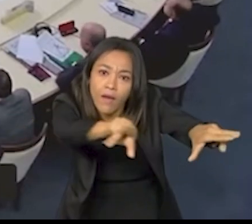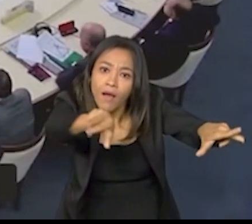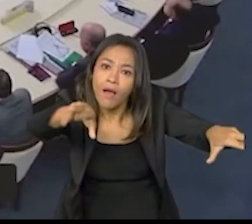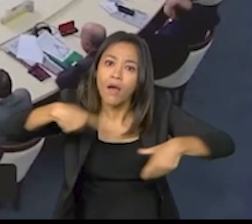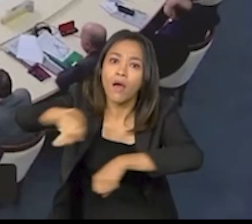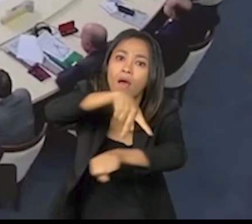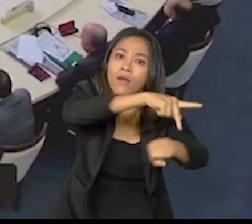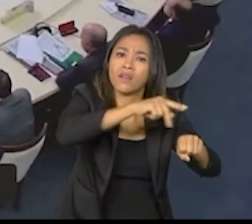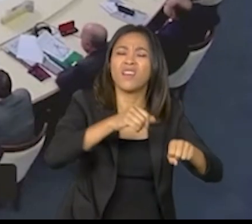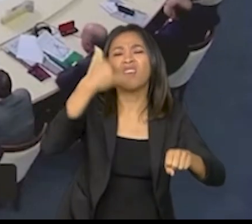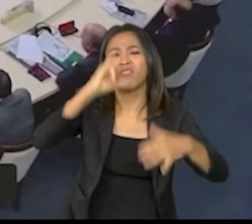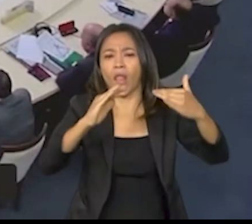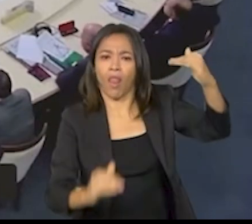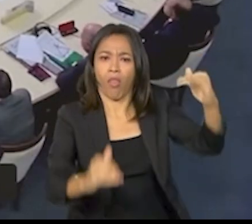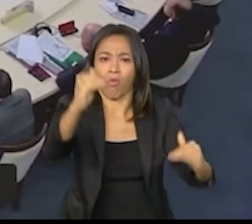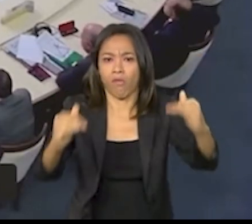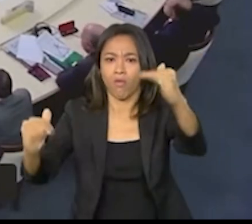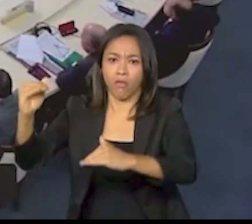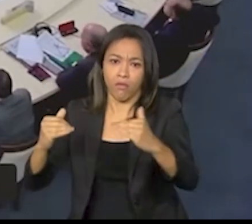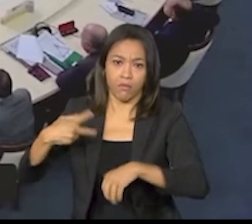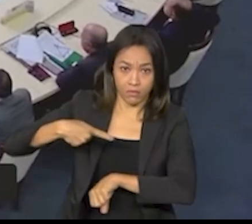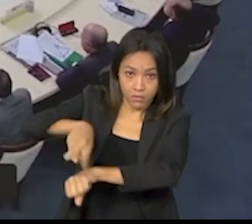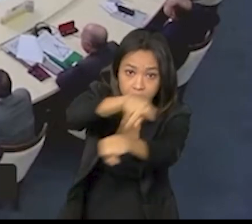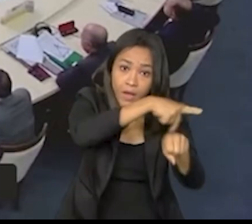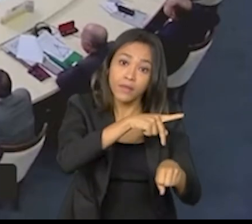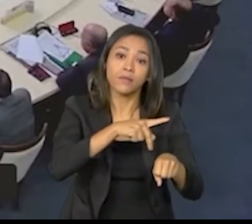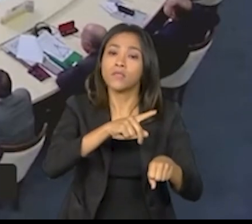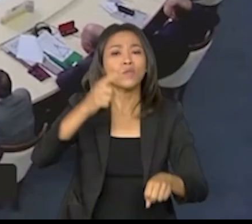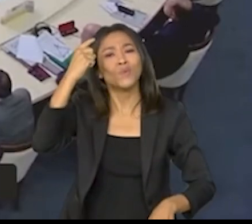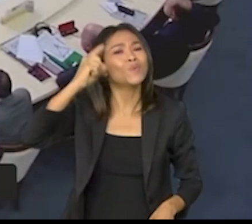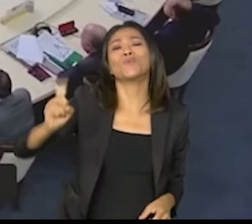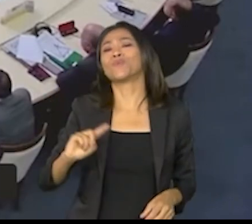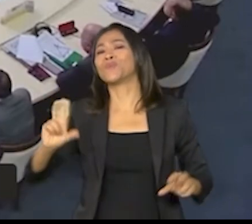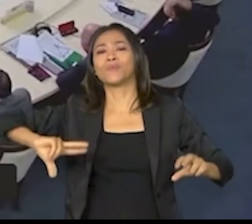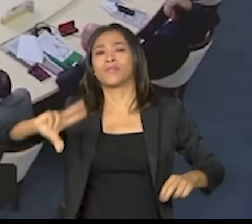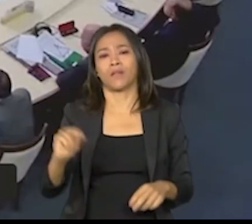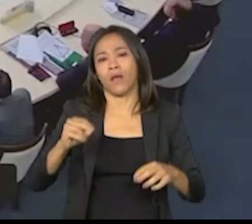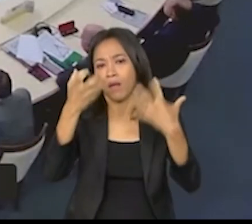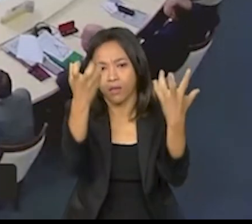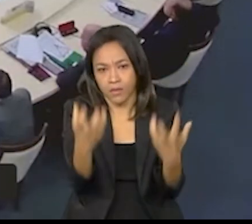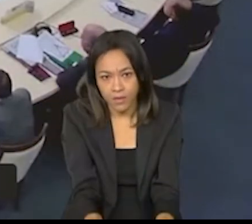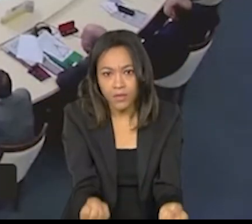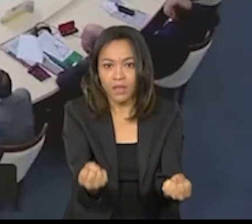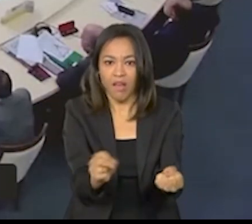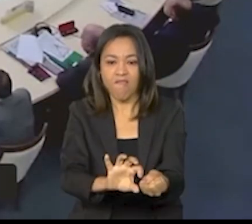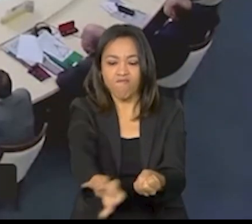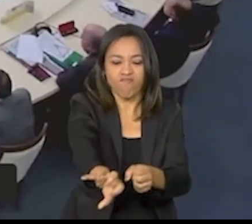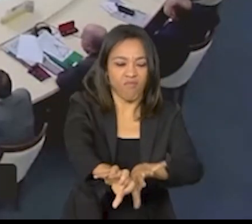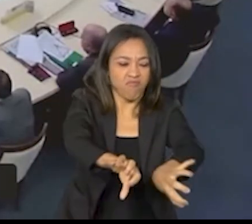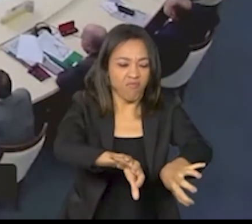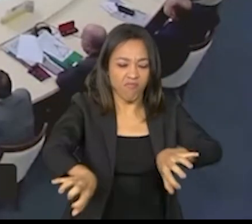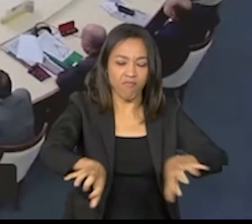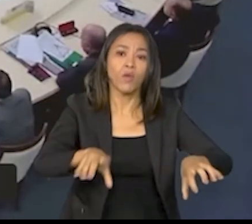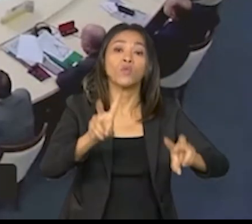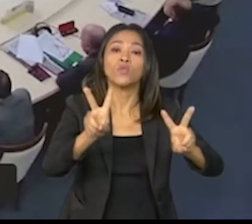assimétricas entre os países não podemos aceitar a imposição de apartados no acesso à